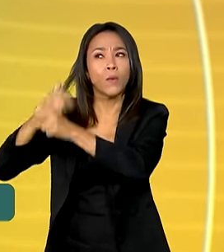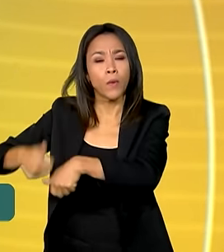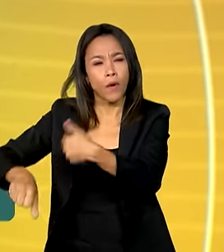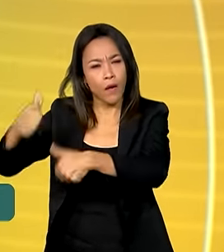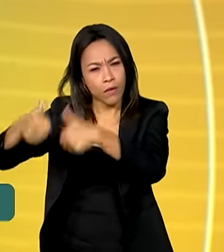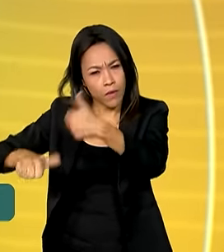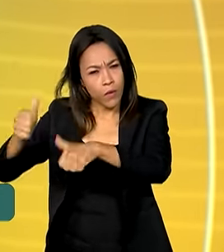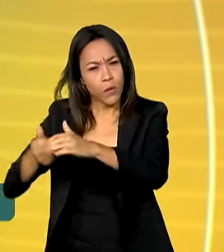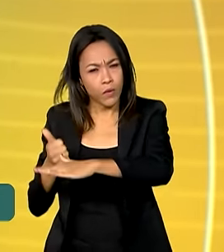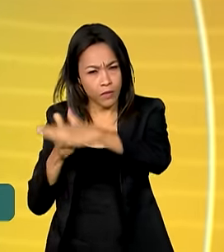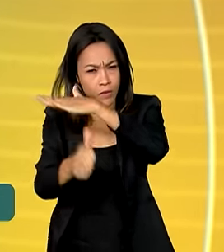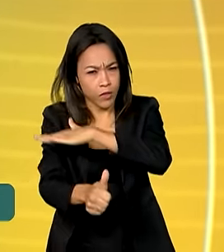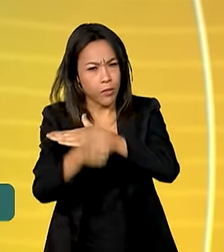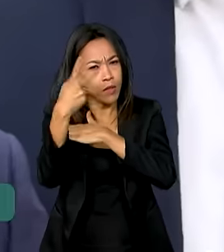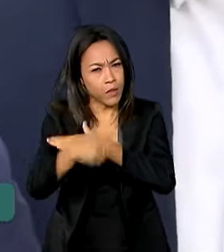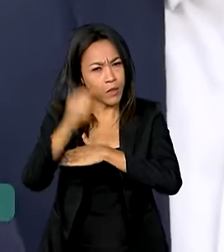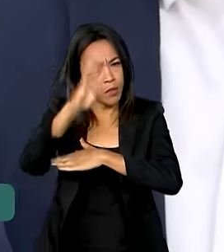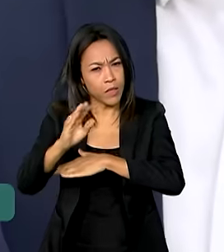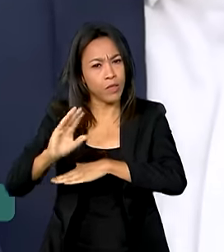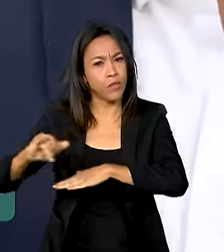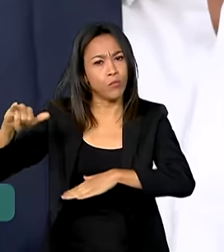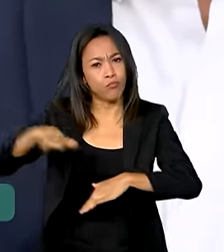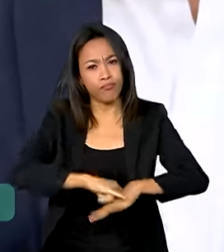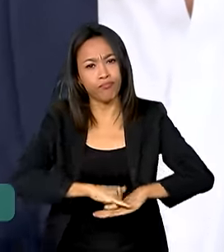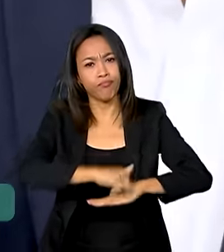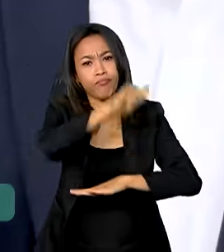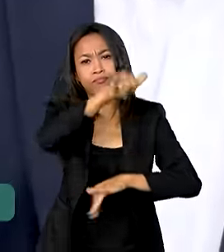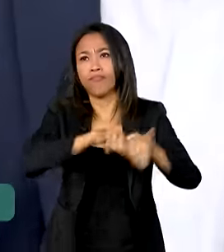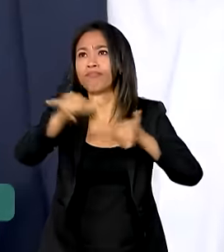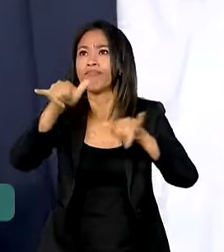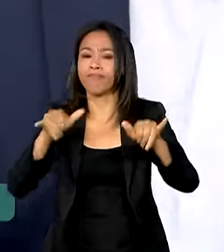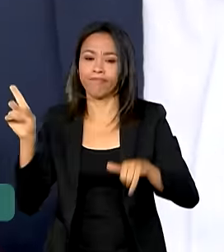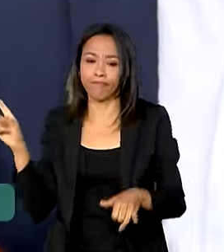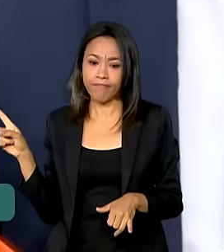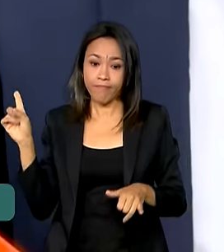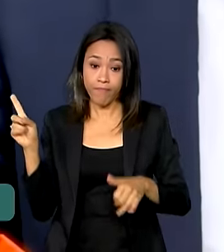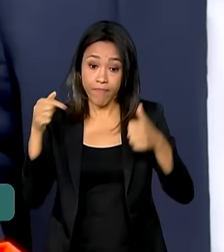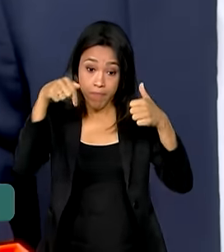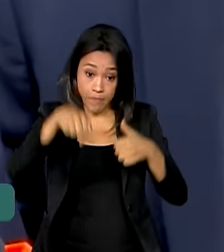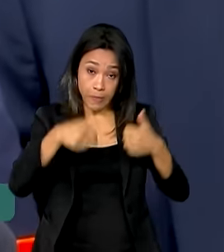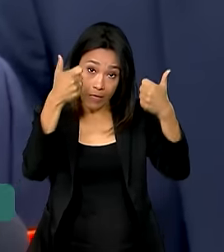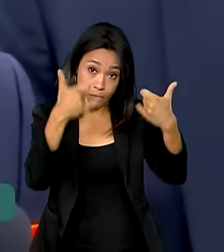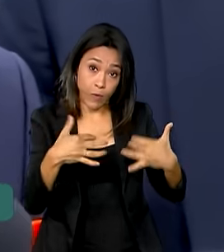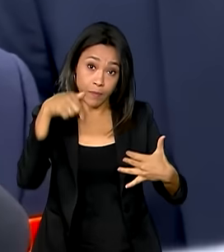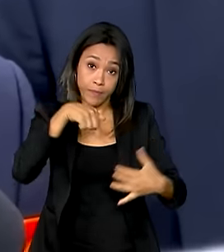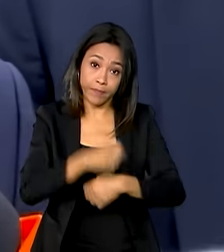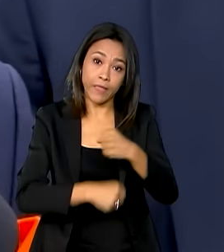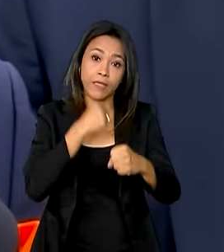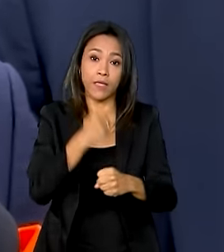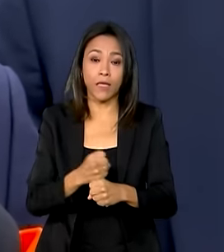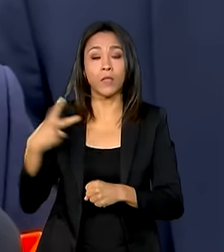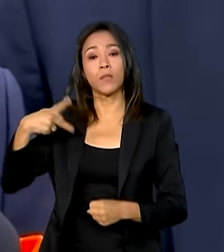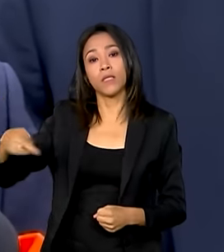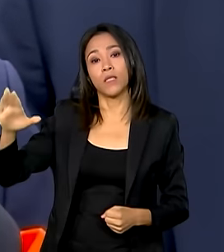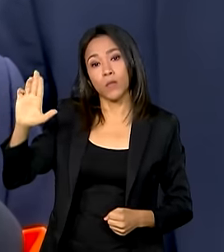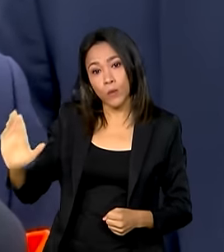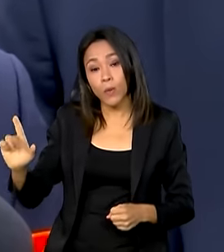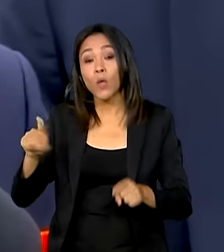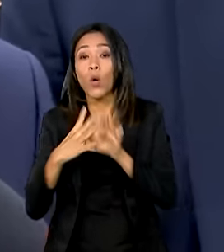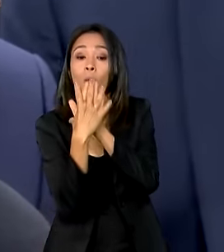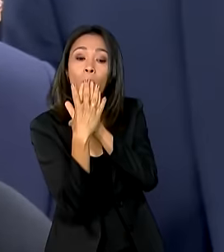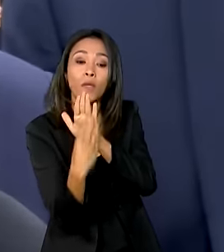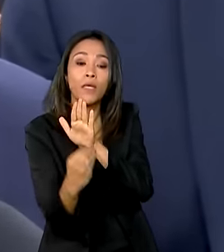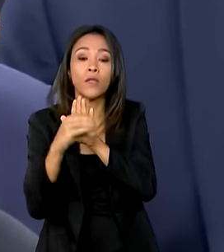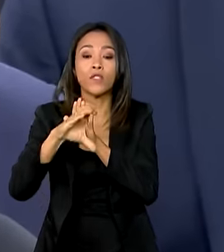setor de aeroportos no país. Esse ano, o governo do presidente Lula, ao lado das nossas concessões e também de